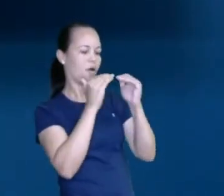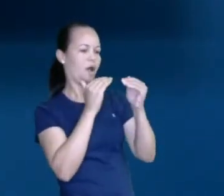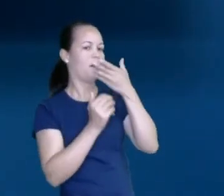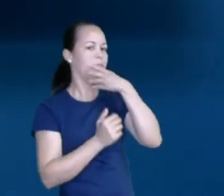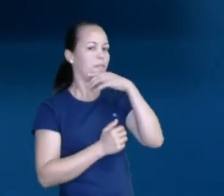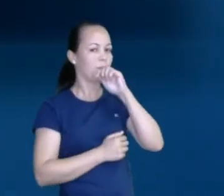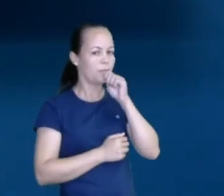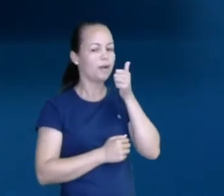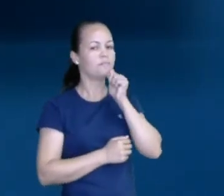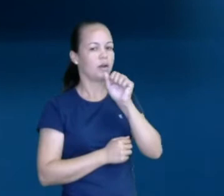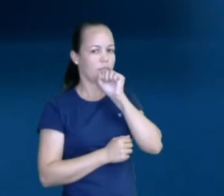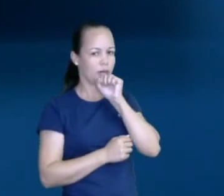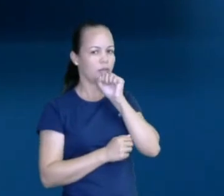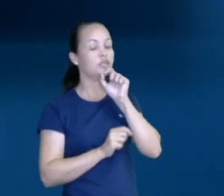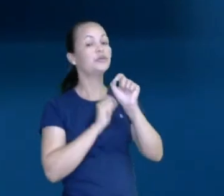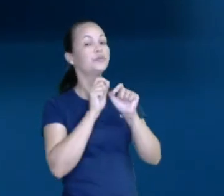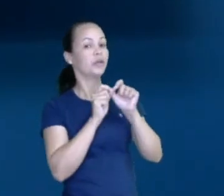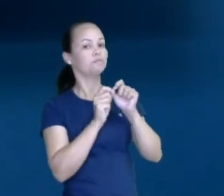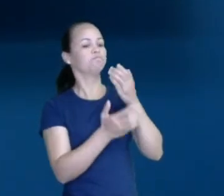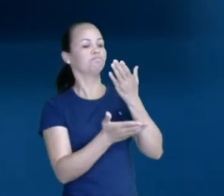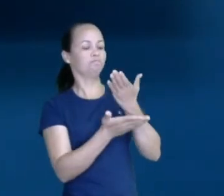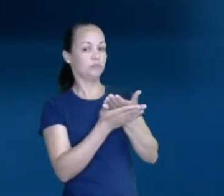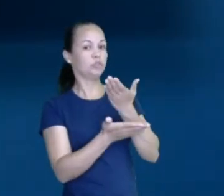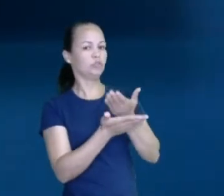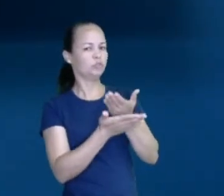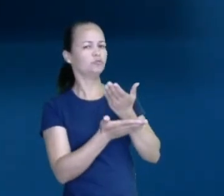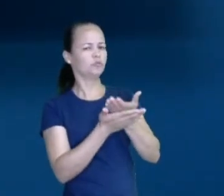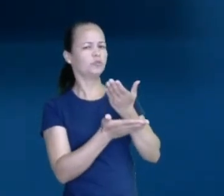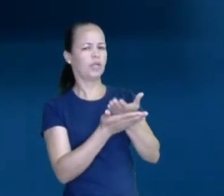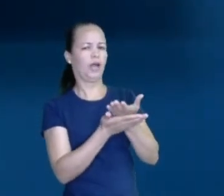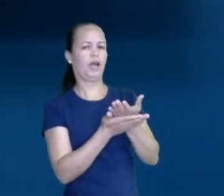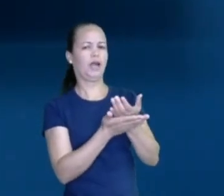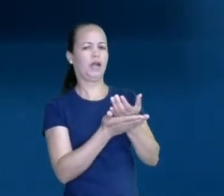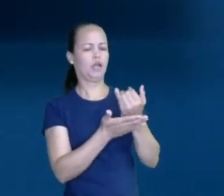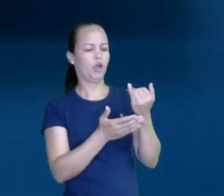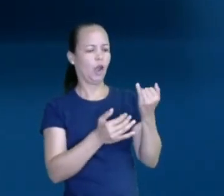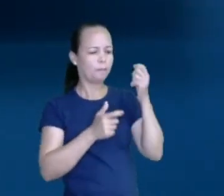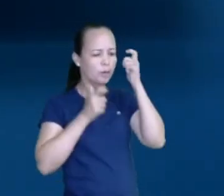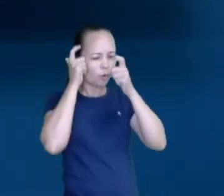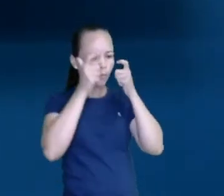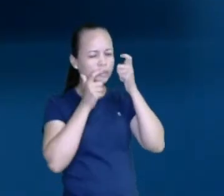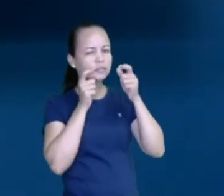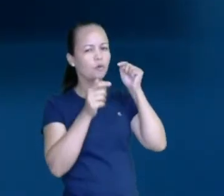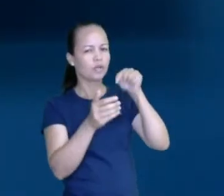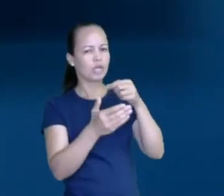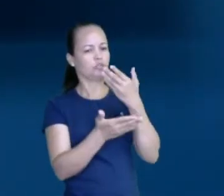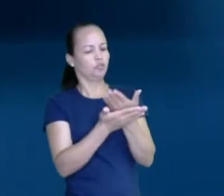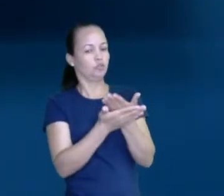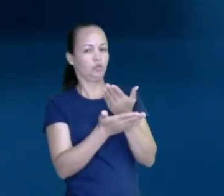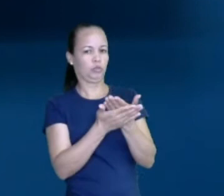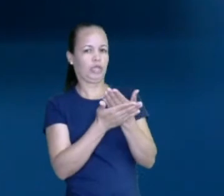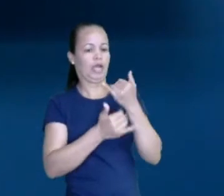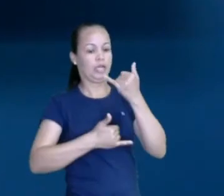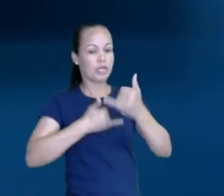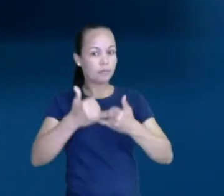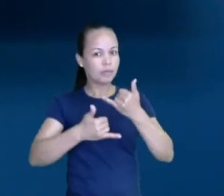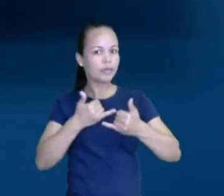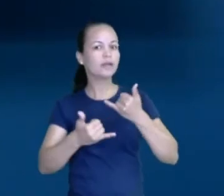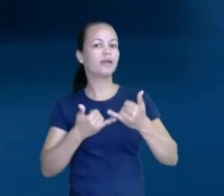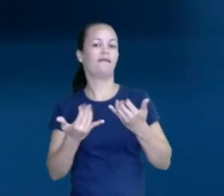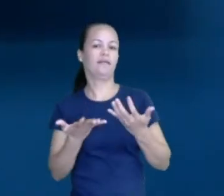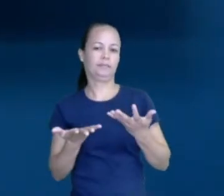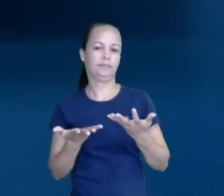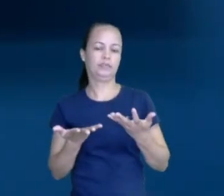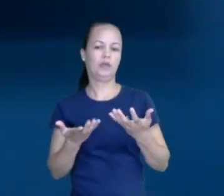e estudar. A sua preocupação é estudar e brincar bastante, porque a infância passa